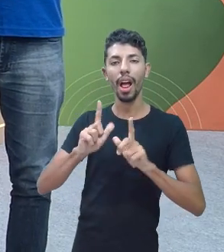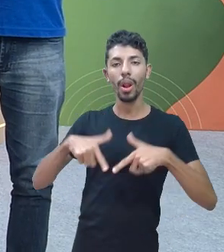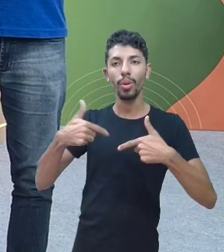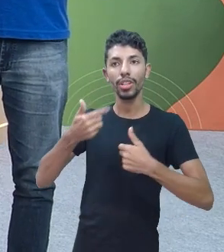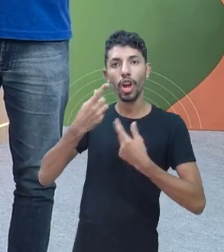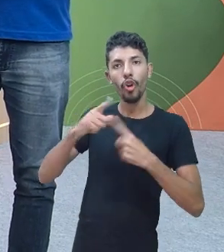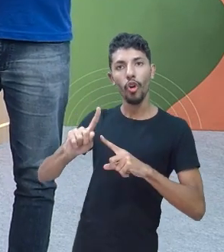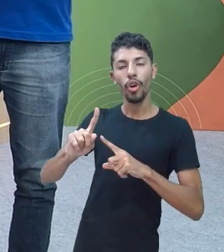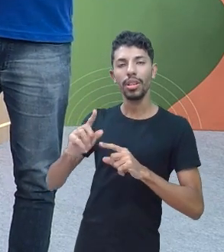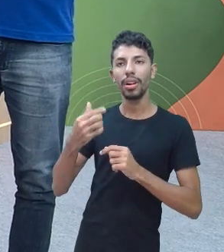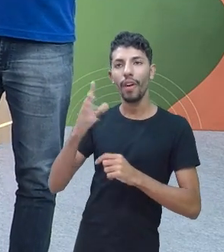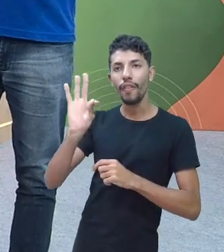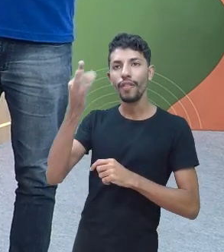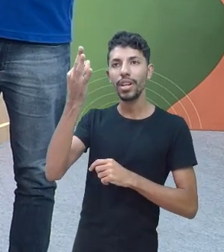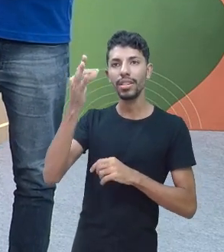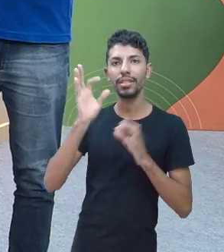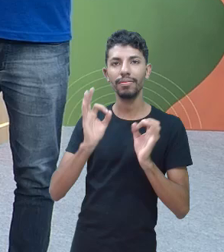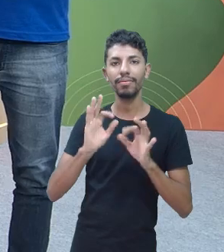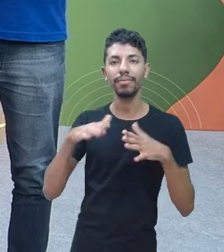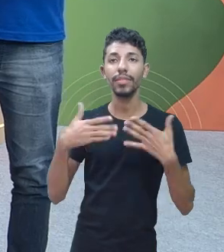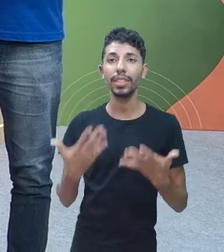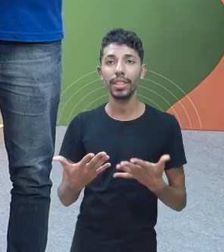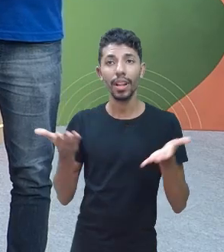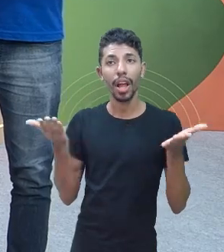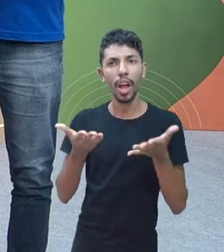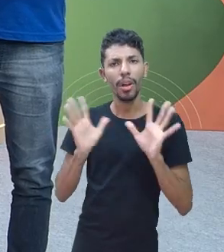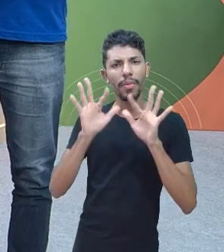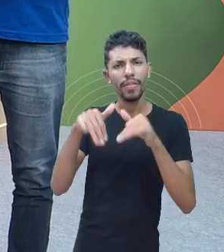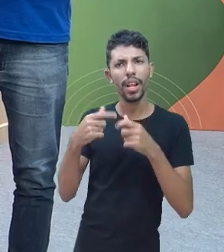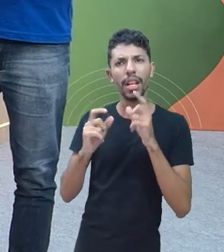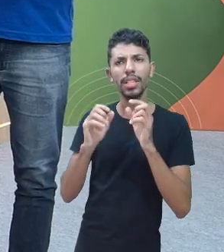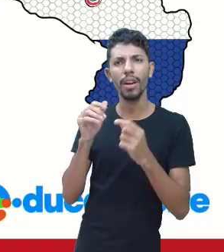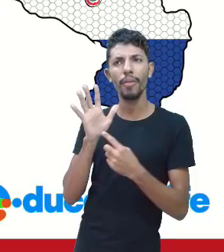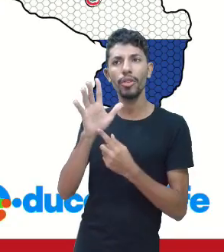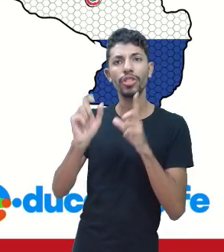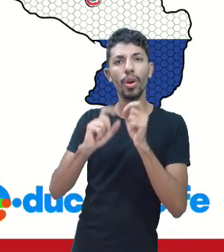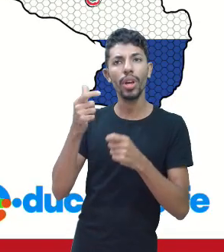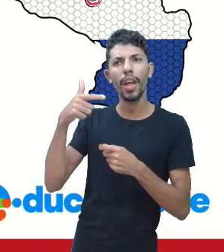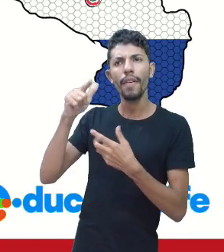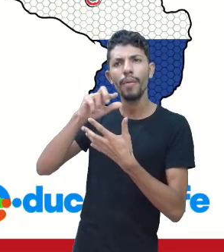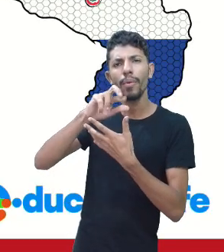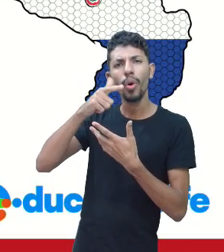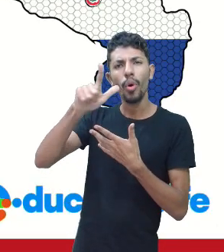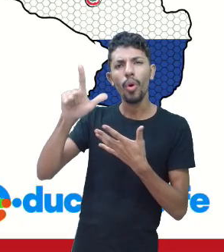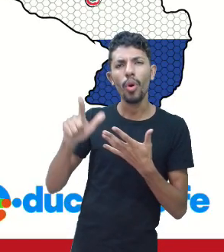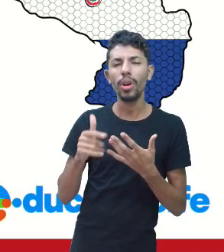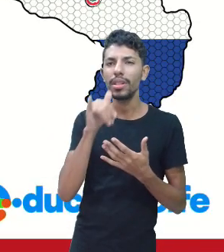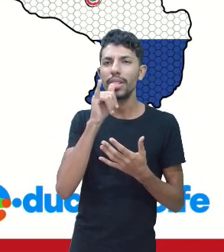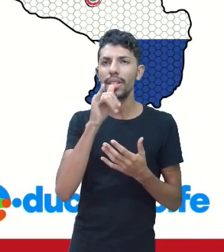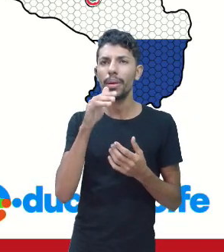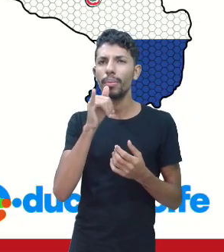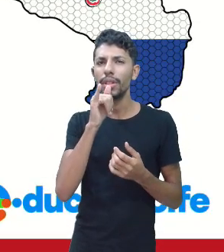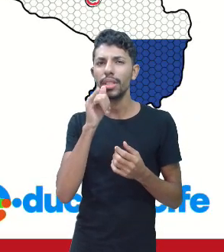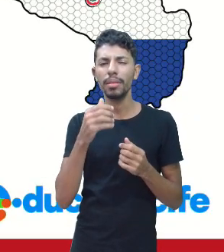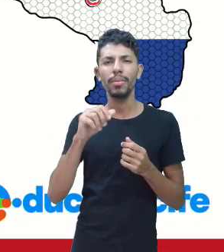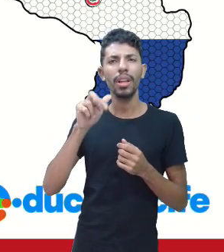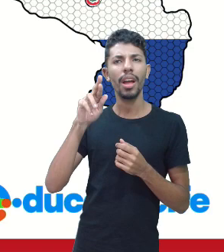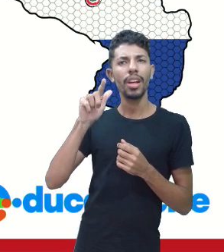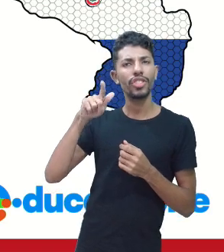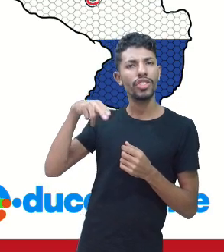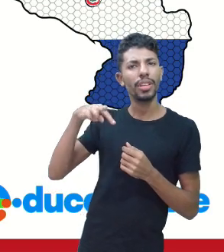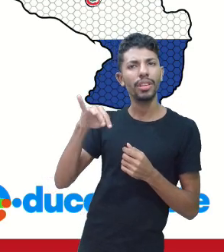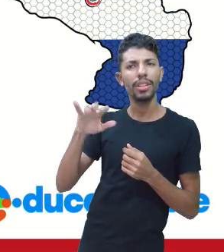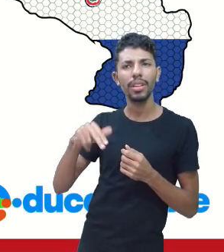Bom, e aí, para finalizar, eu estou trazendo outros exemplos. É o caso da Argentina, da Venezuela, do Equador, do Paraguai,